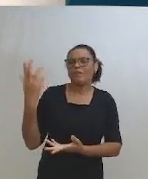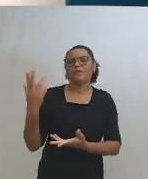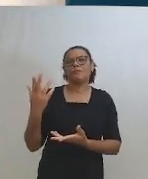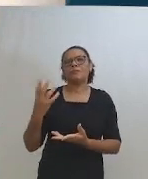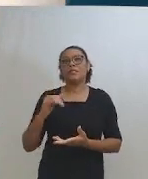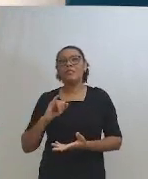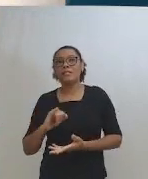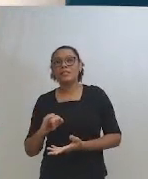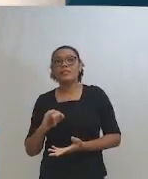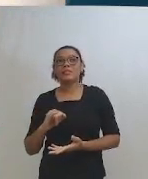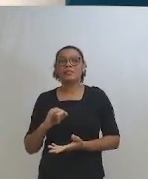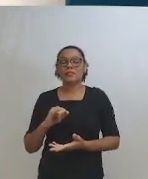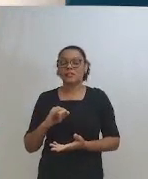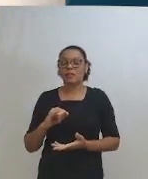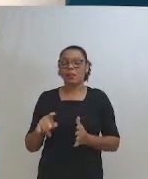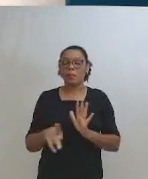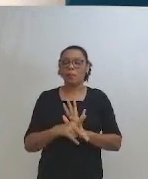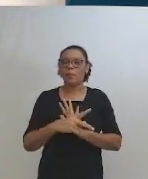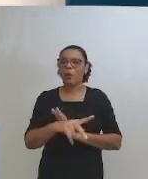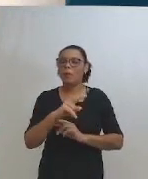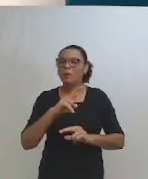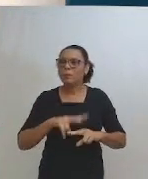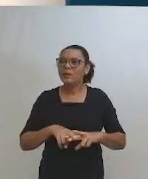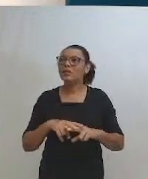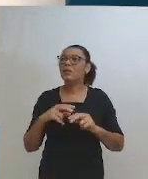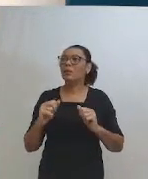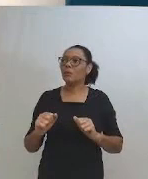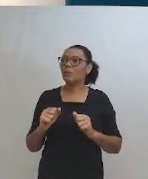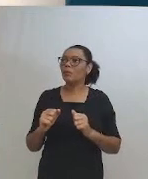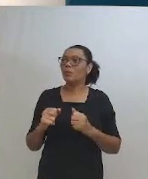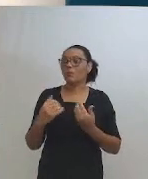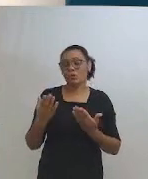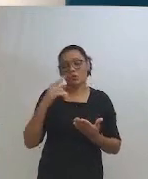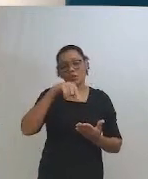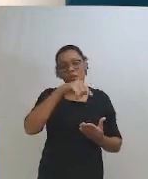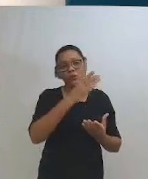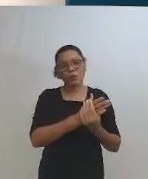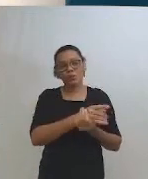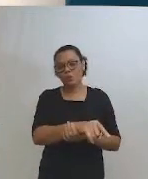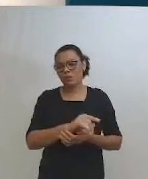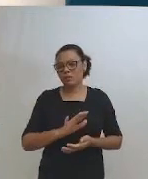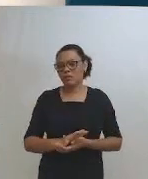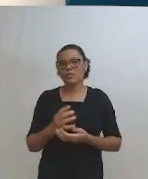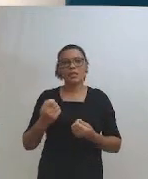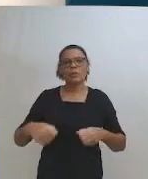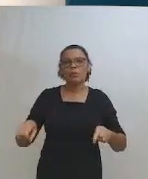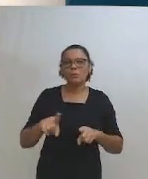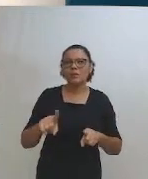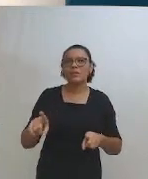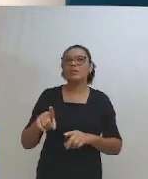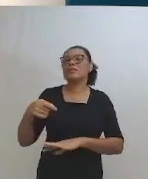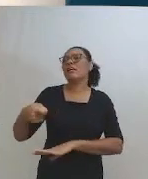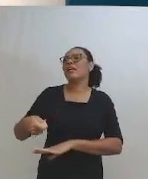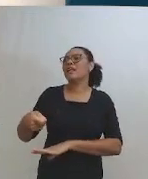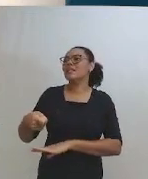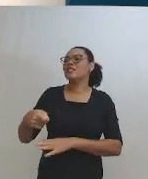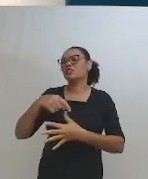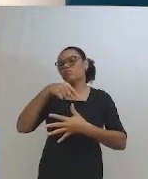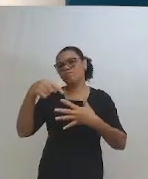própria prisão possa trazer para o próprio processo, porque, por vezes, ela não é necessária, existem requisitos, cautelas que